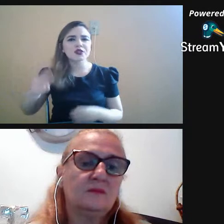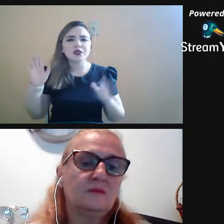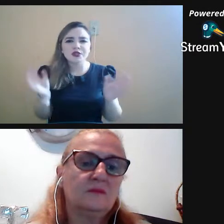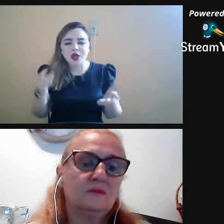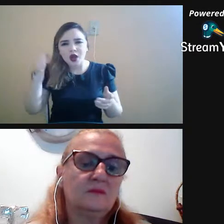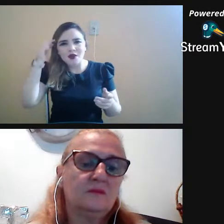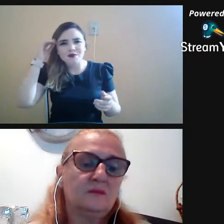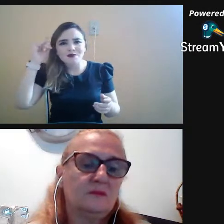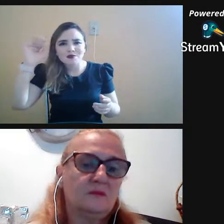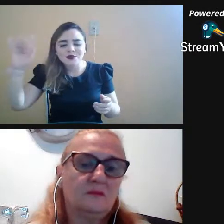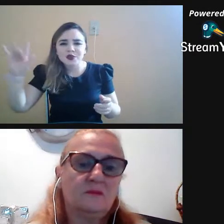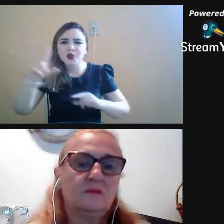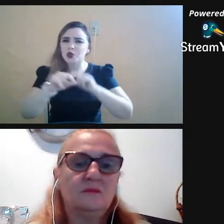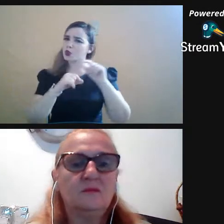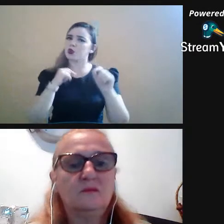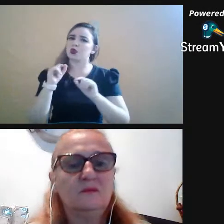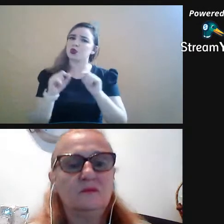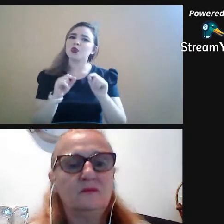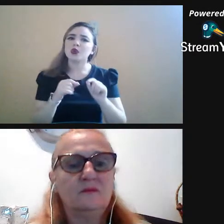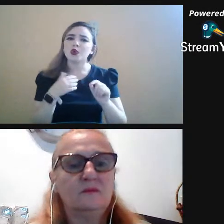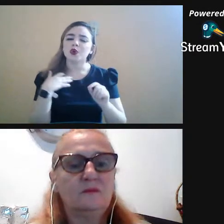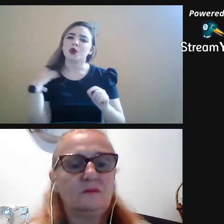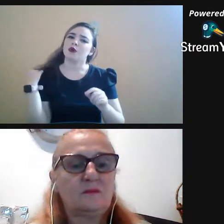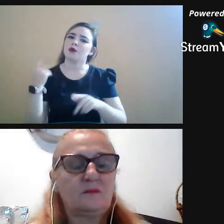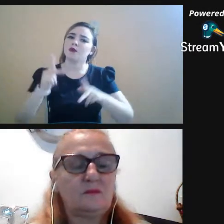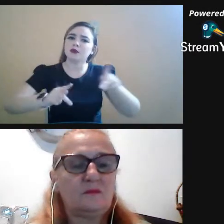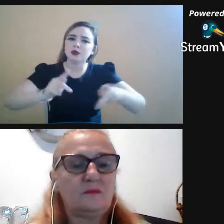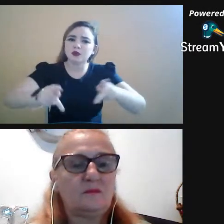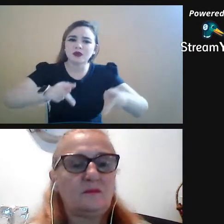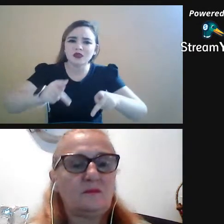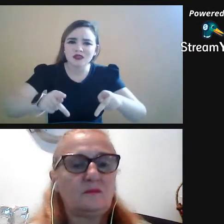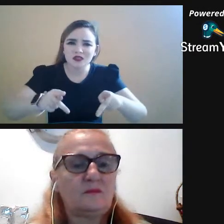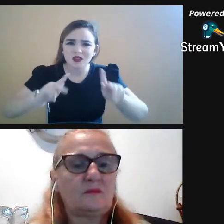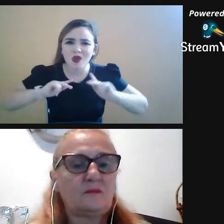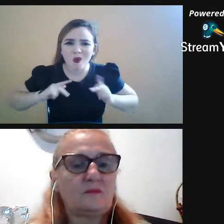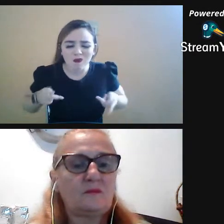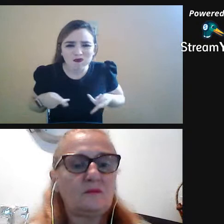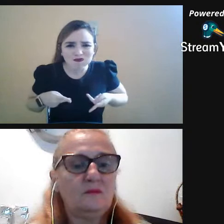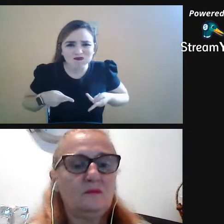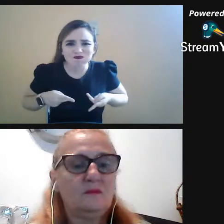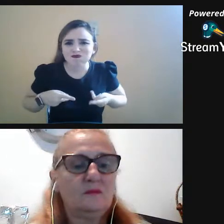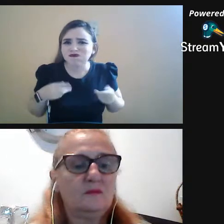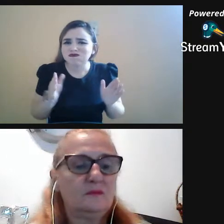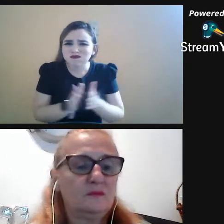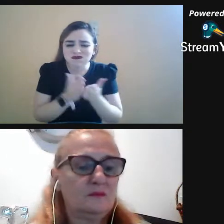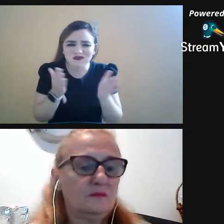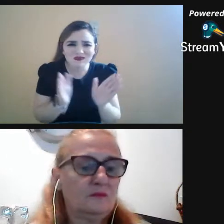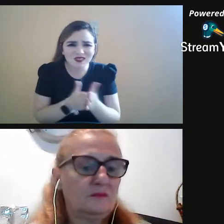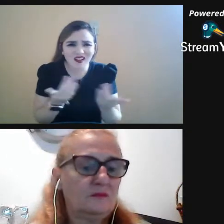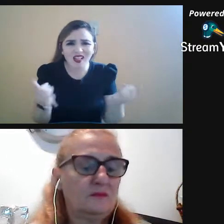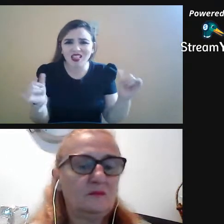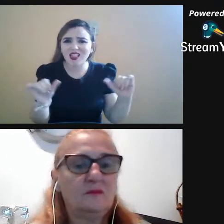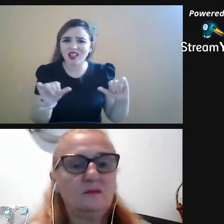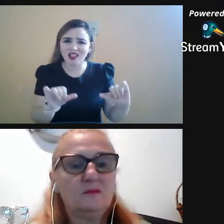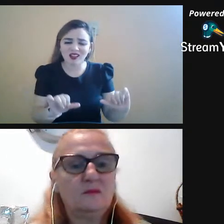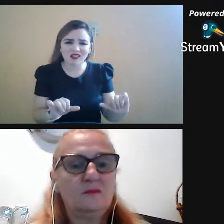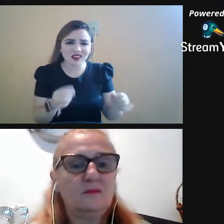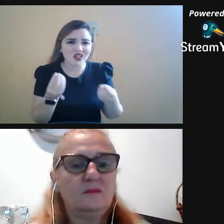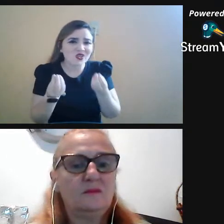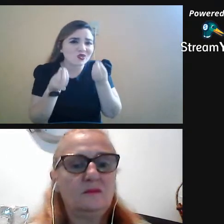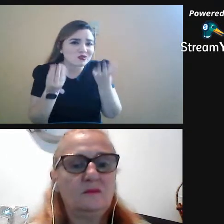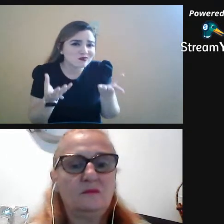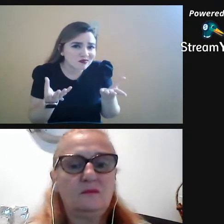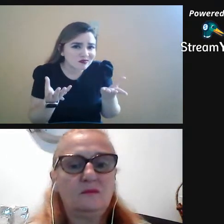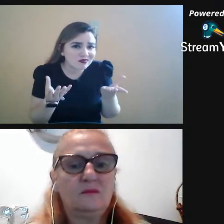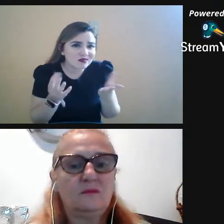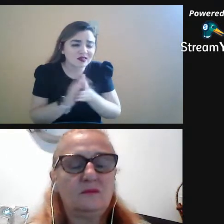uma população em condições sub-humanas, sabe? Como é que a